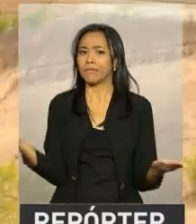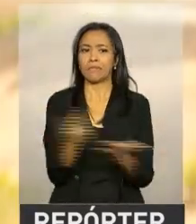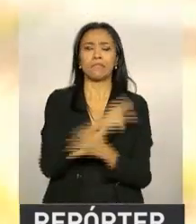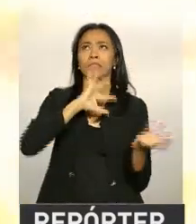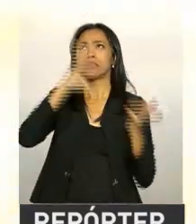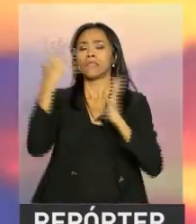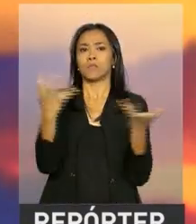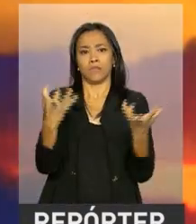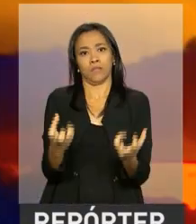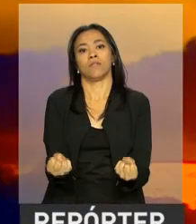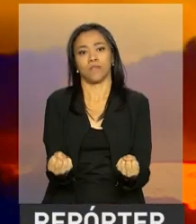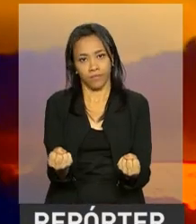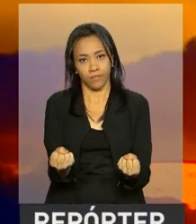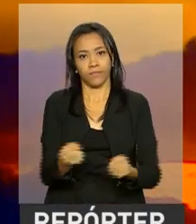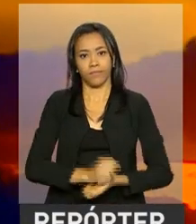semiárido nordestino.